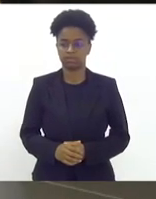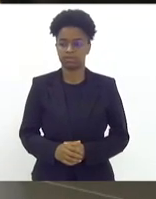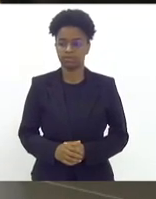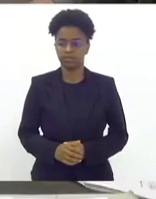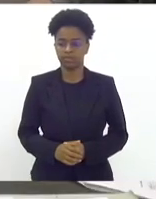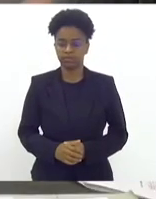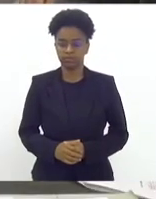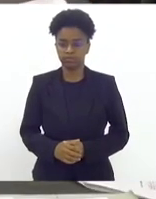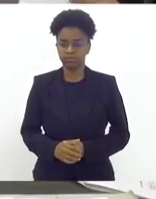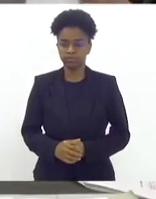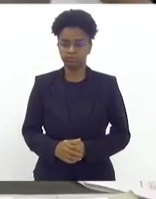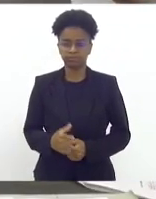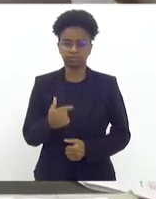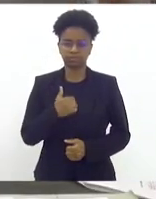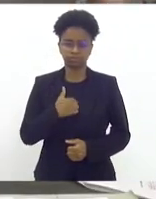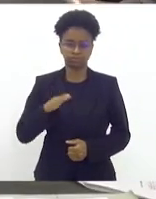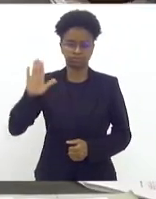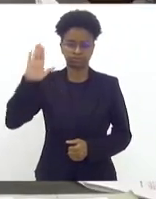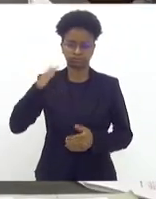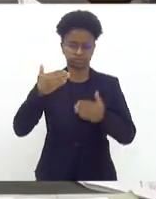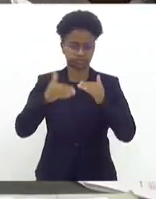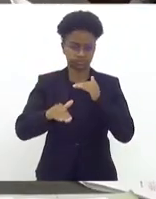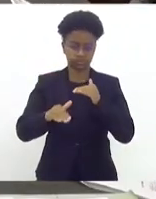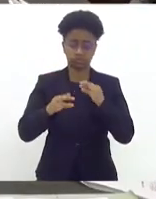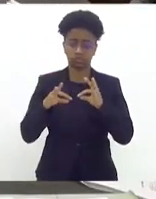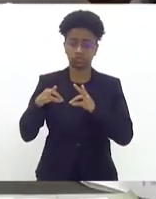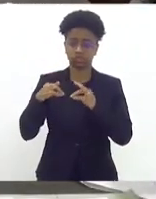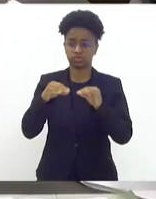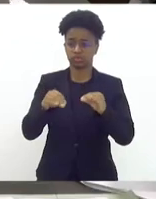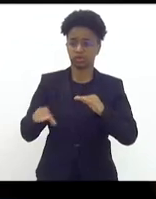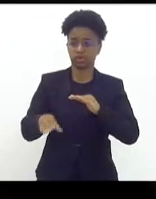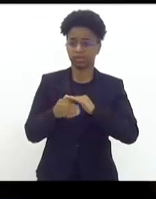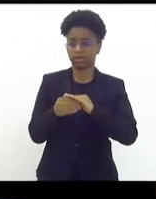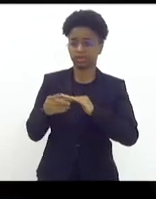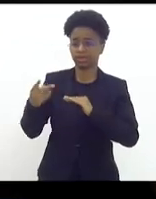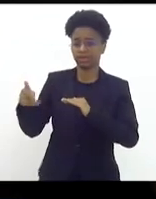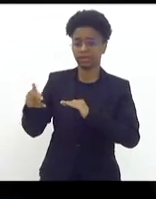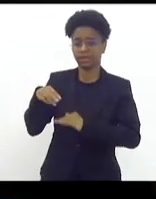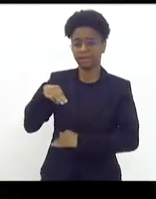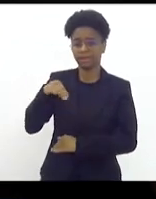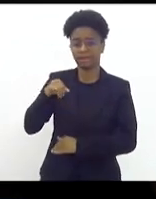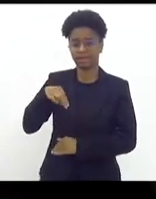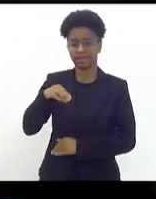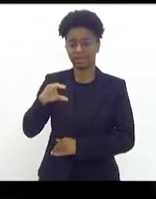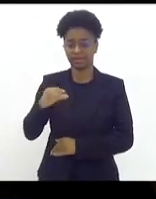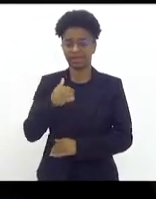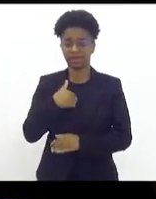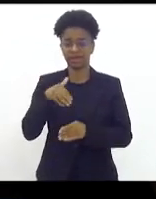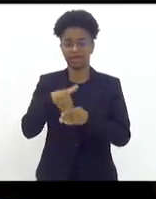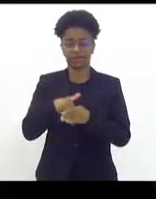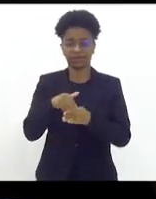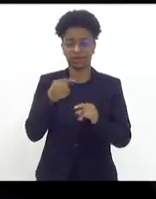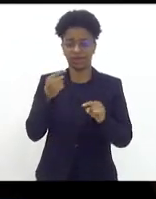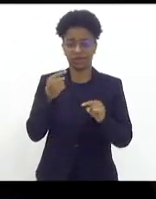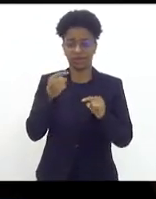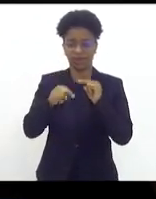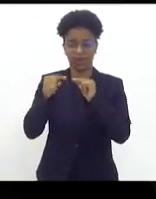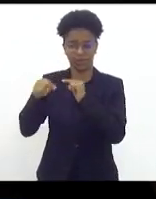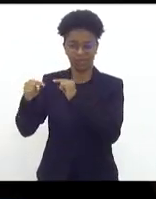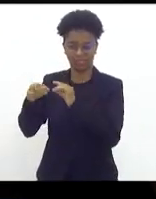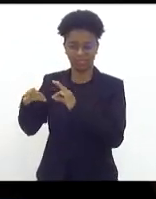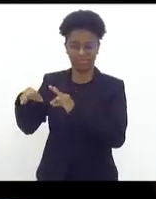Vamos abrir a divergência. Todas as emendas são do MIC. Vamos abrir a divergência, votando pela contrária de todas as emendas.